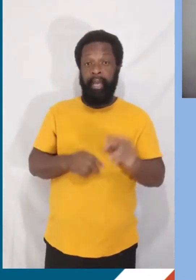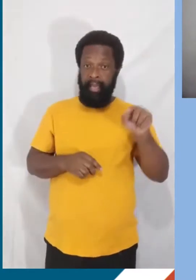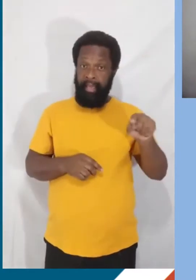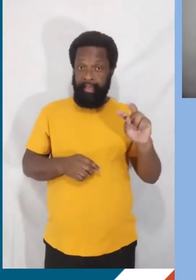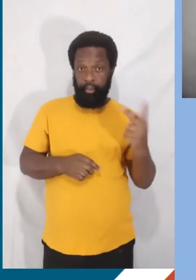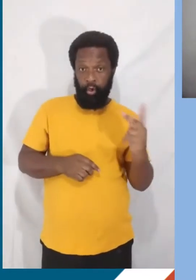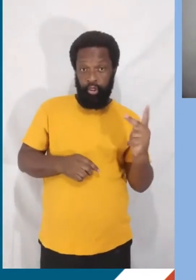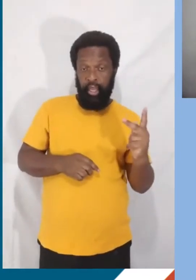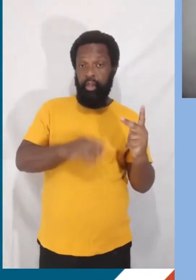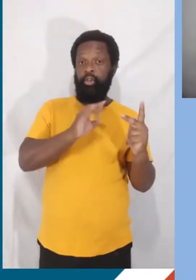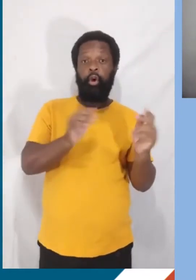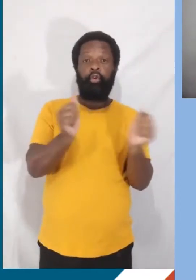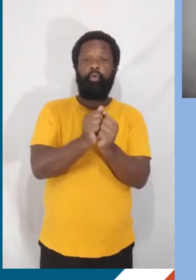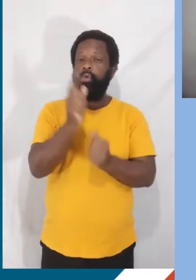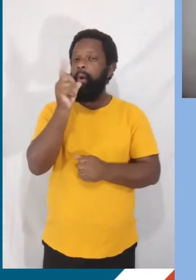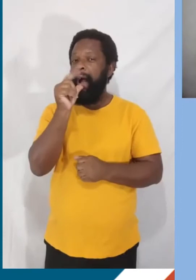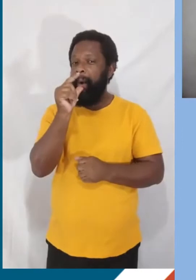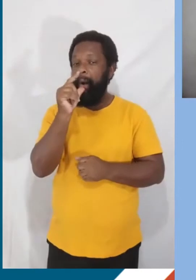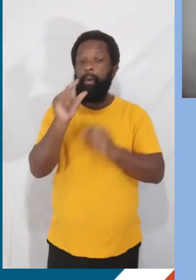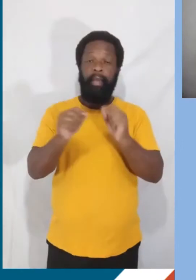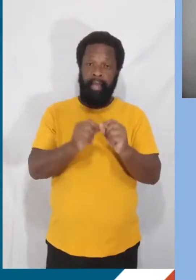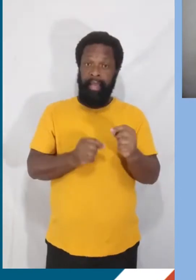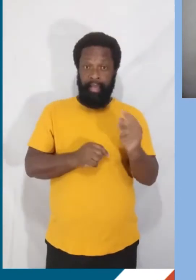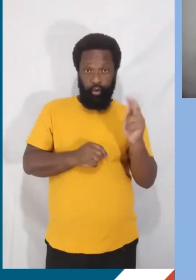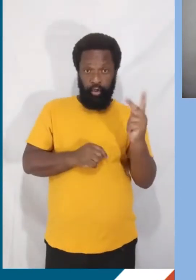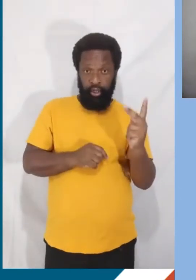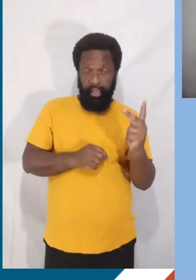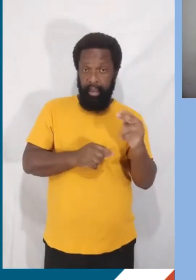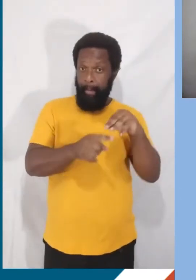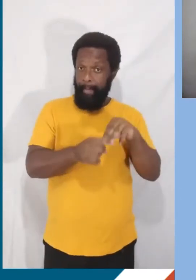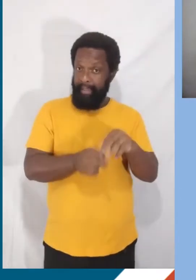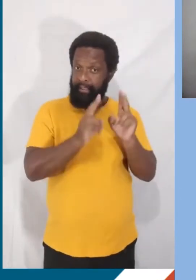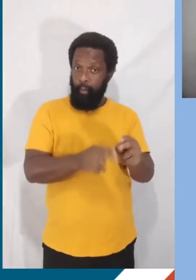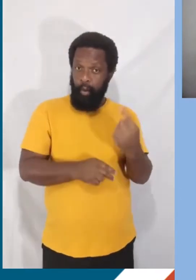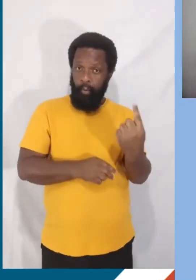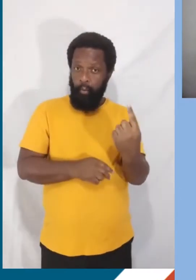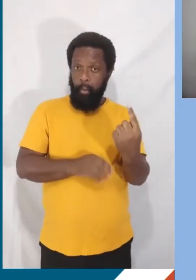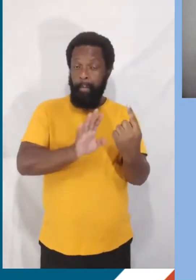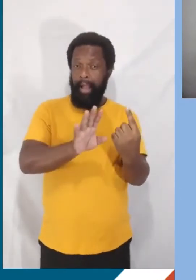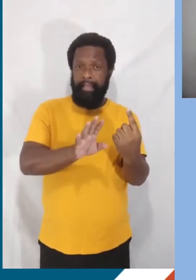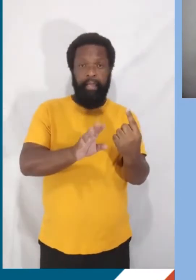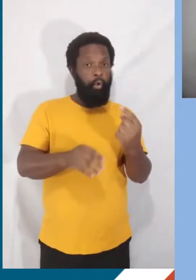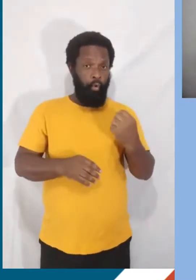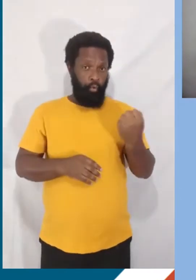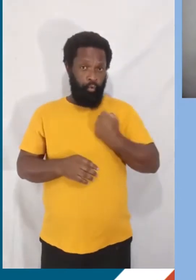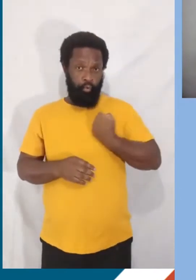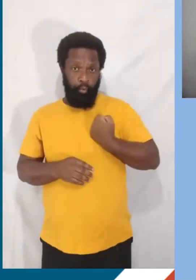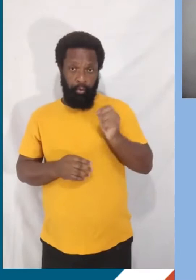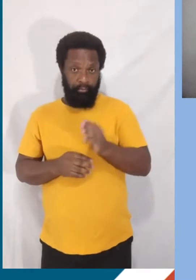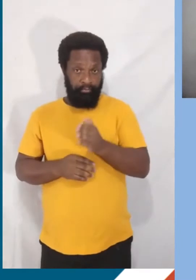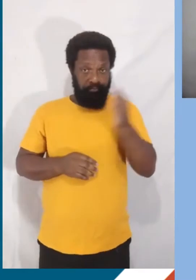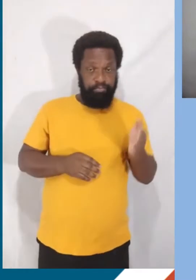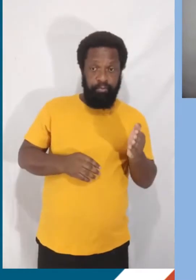agora, perceba que o hidrogênio tem apenas na molécula da água. Então o que eu vou fazer? A massa molar do hidrogênio vale 1. Mas perceba que esse número na